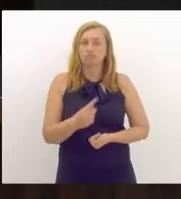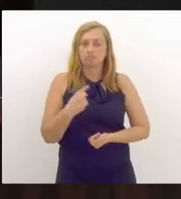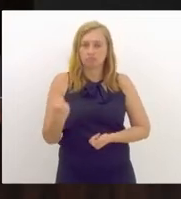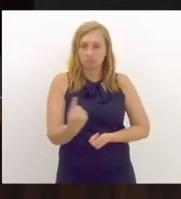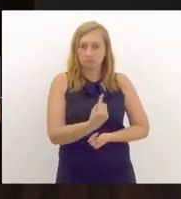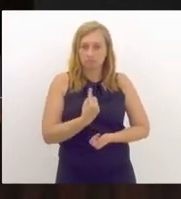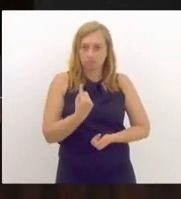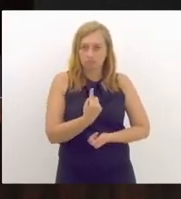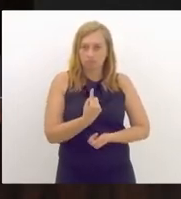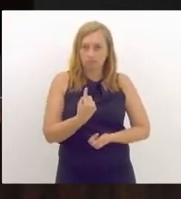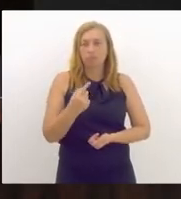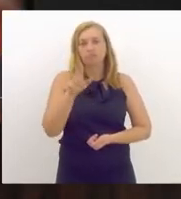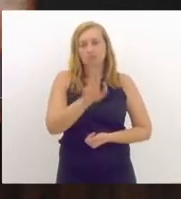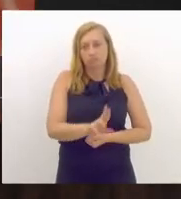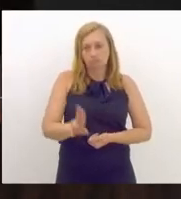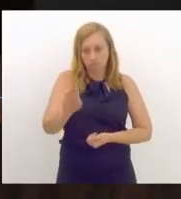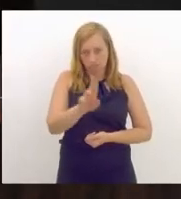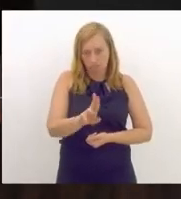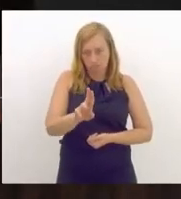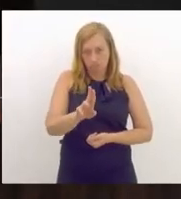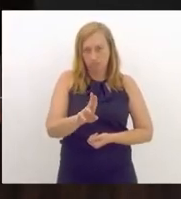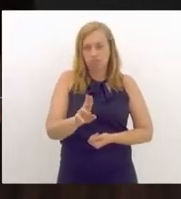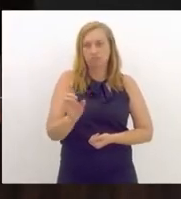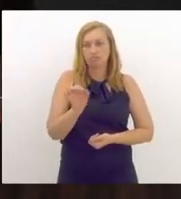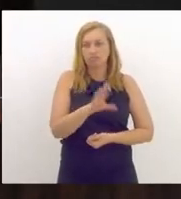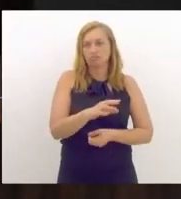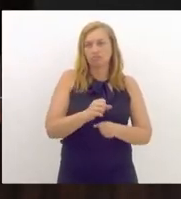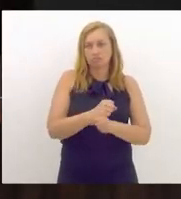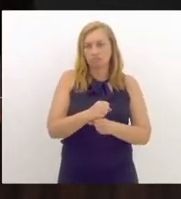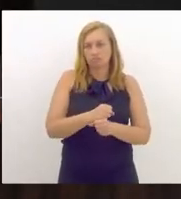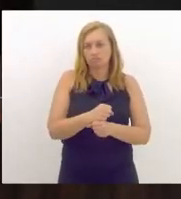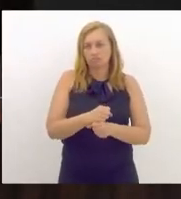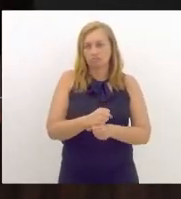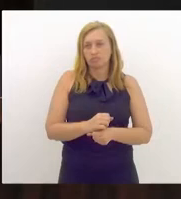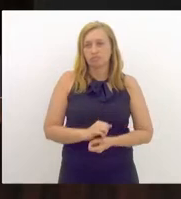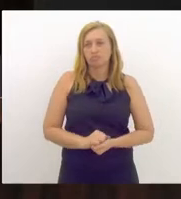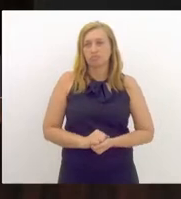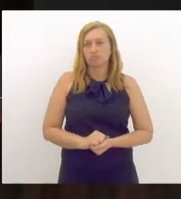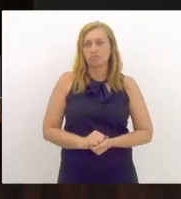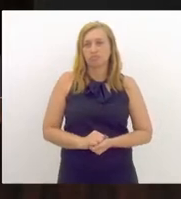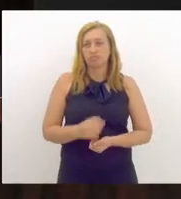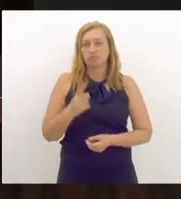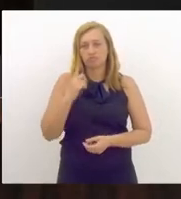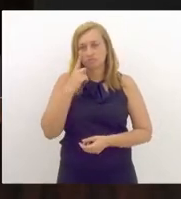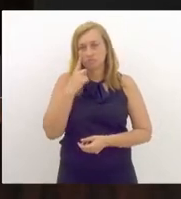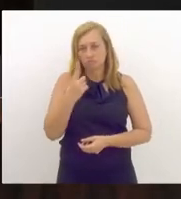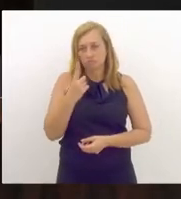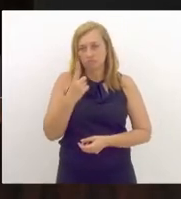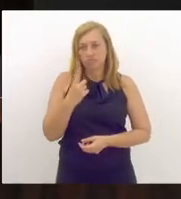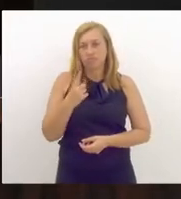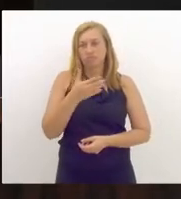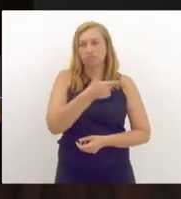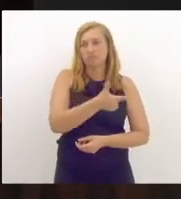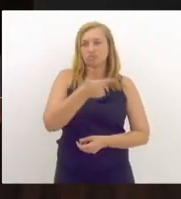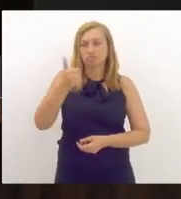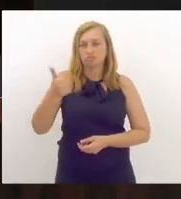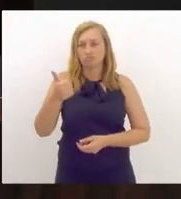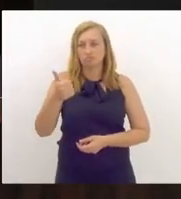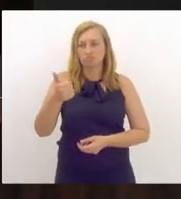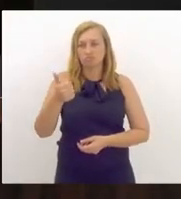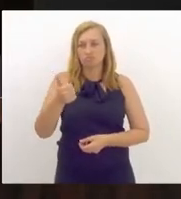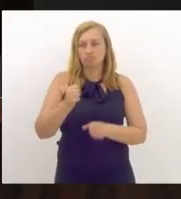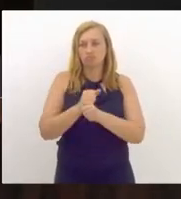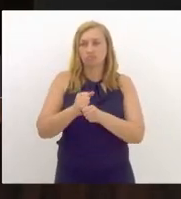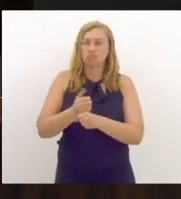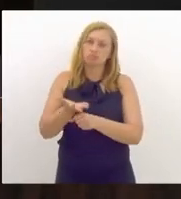nós usamos né esses últimos anos como Norte Olhando em perspectiva 2021 e os anos